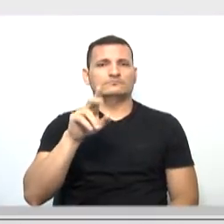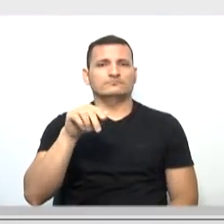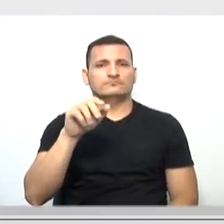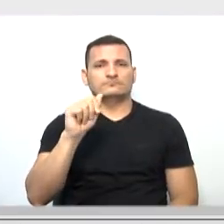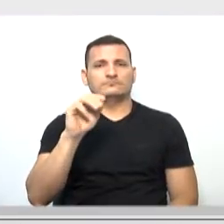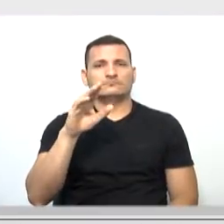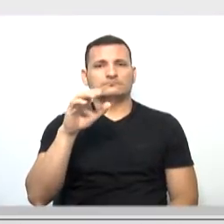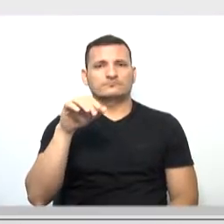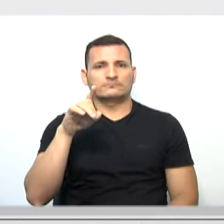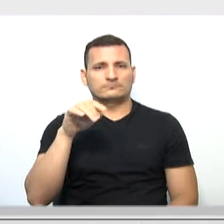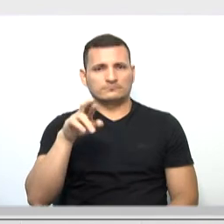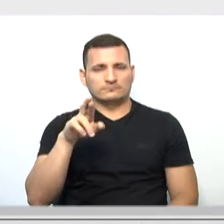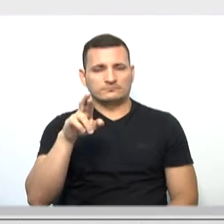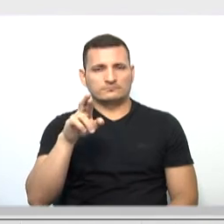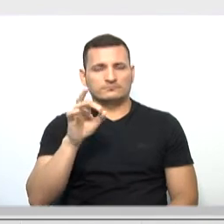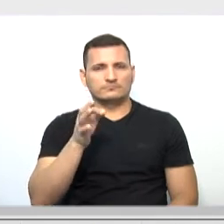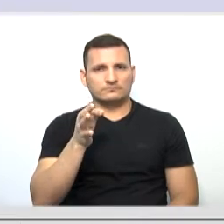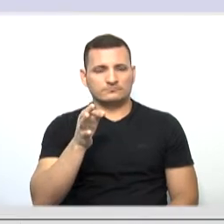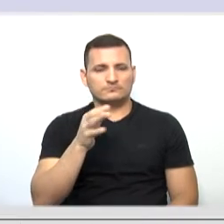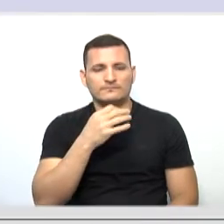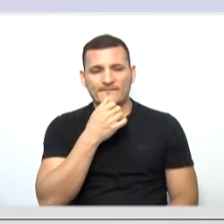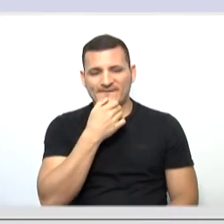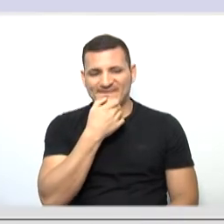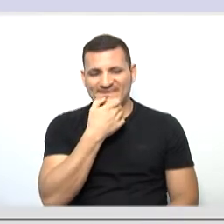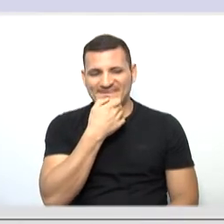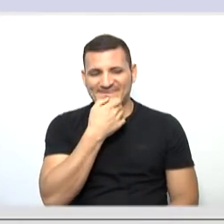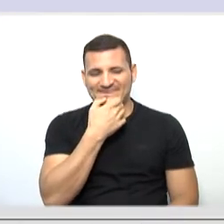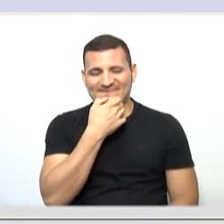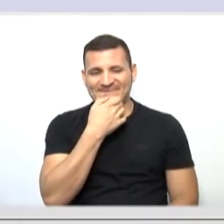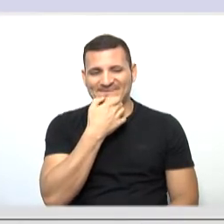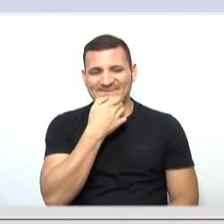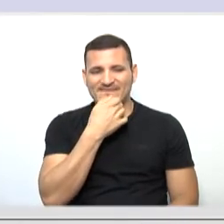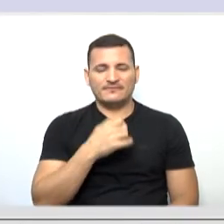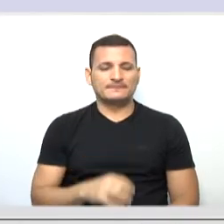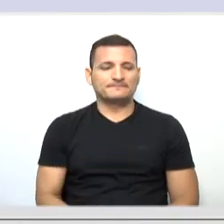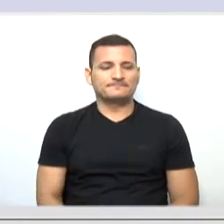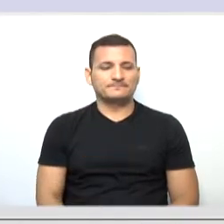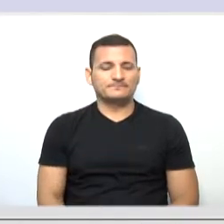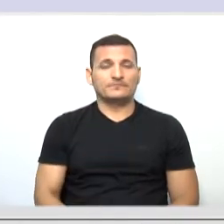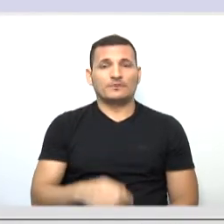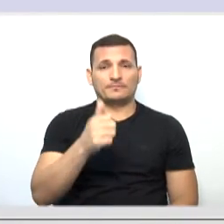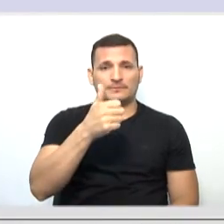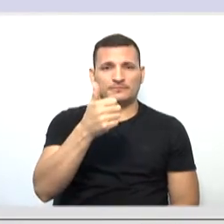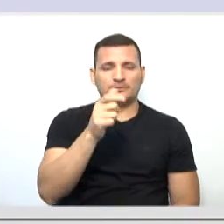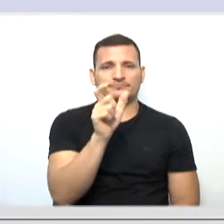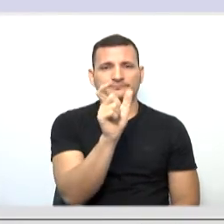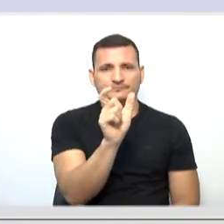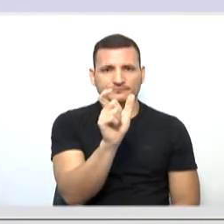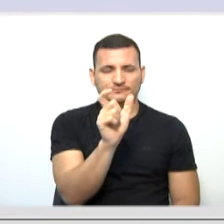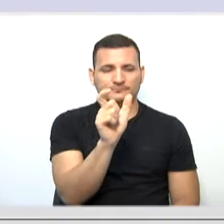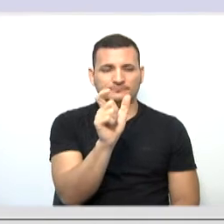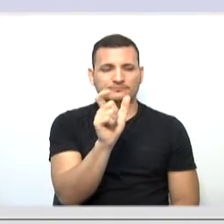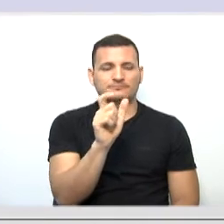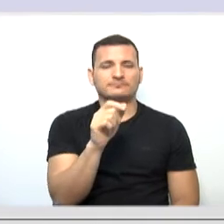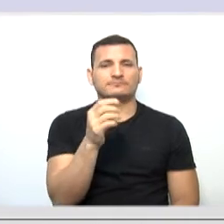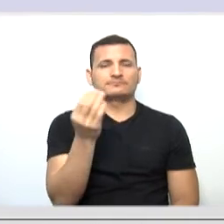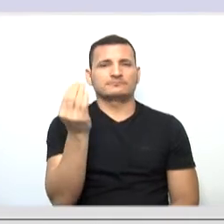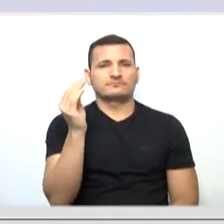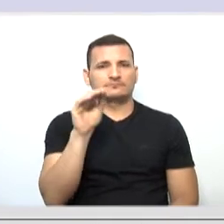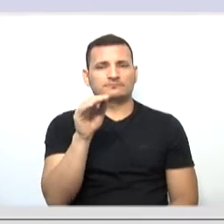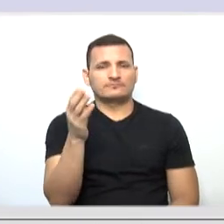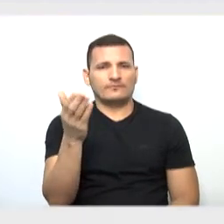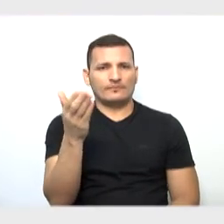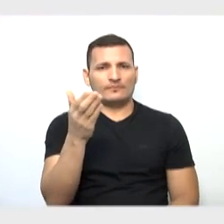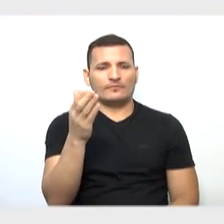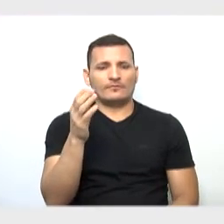ser acender, certo? Depois que eu criei o primeiro botão, eu vou inserir a imagem da